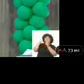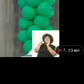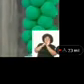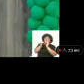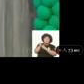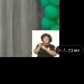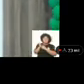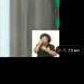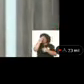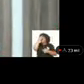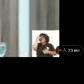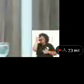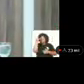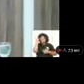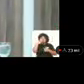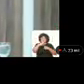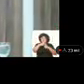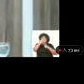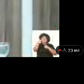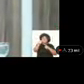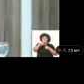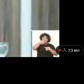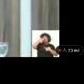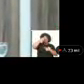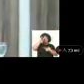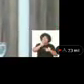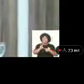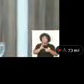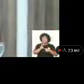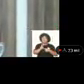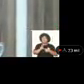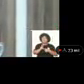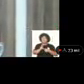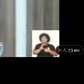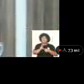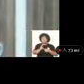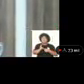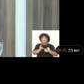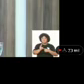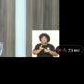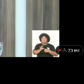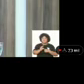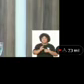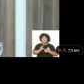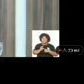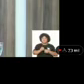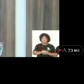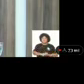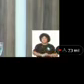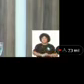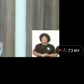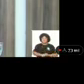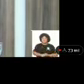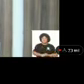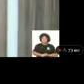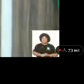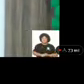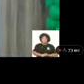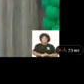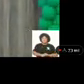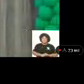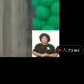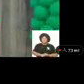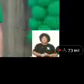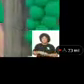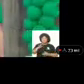turno. Talvez a igreja não seria tratada, minha irmã. E dói. Dói ser tratado. Mas a gente precisa